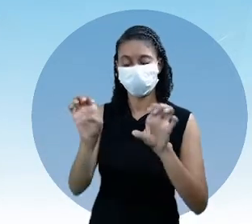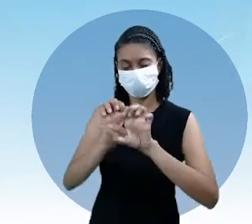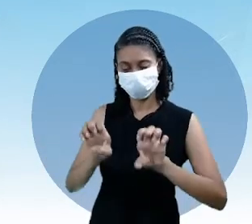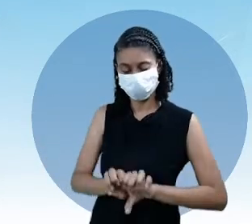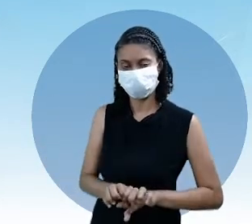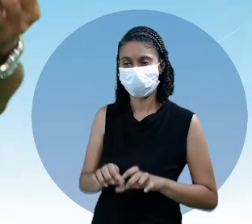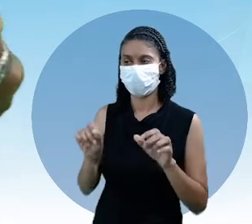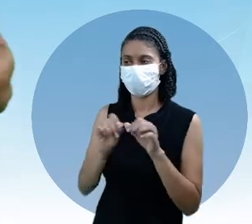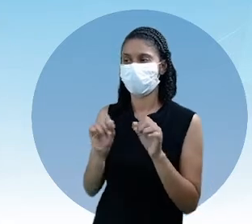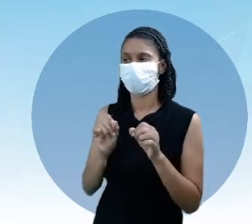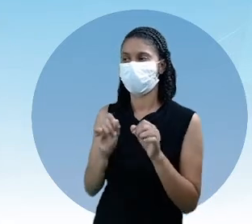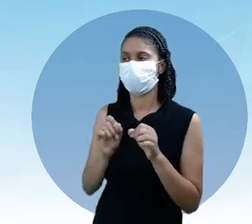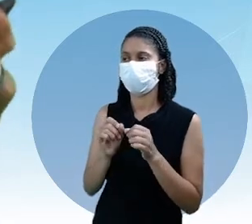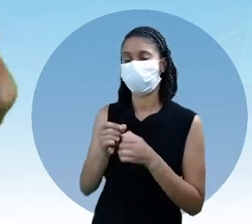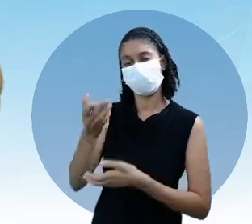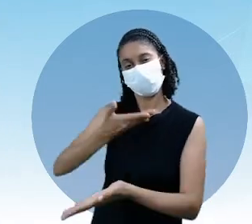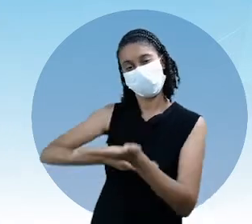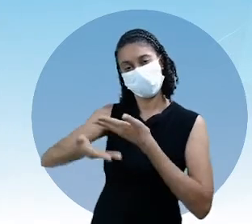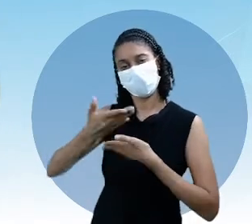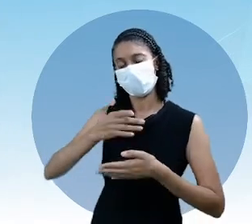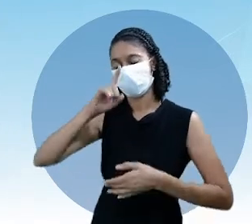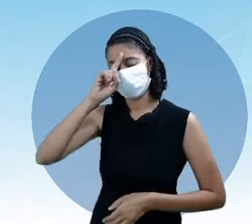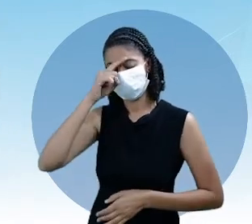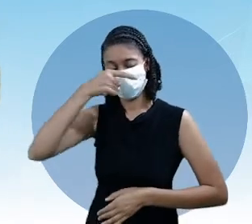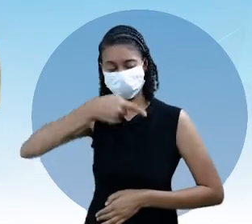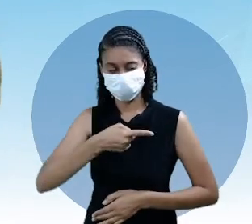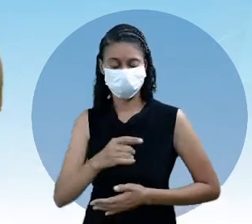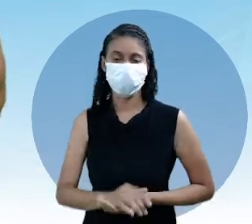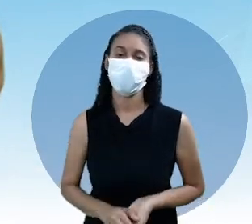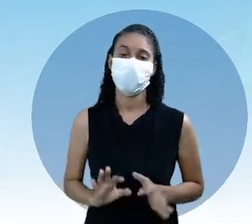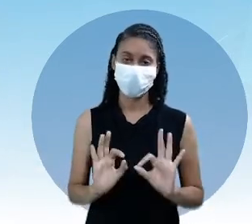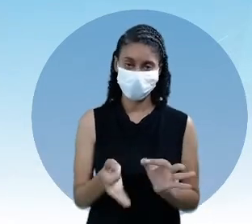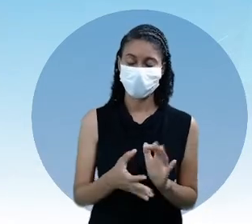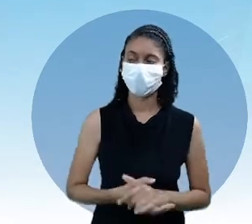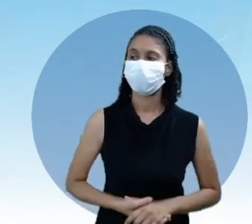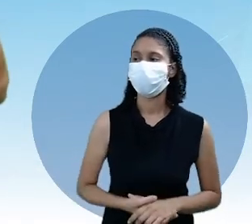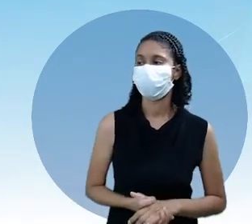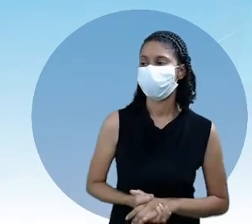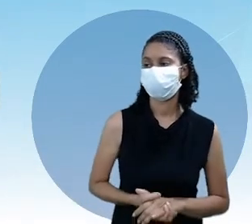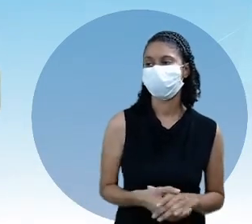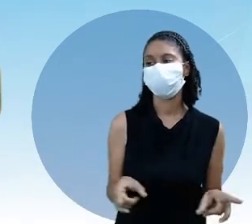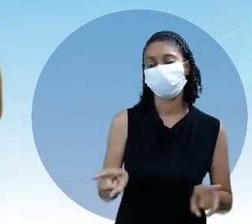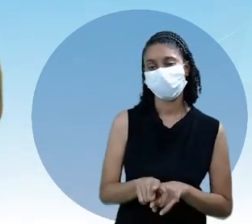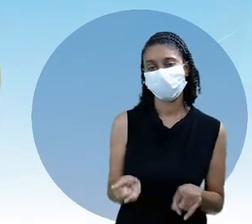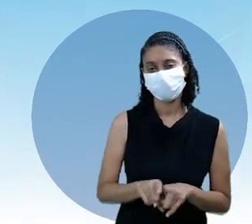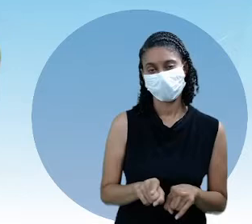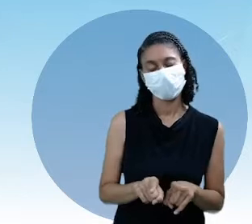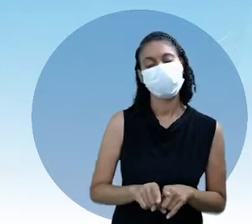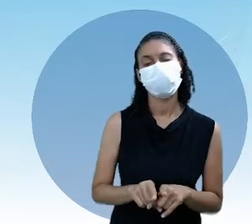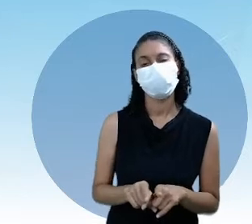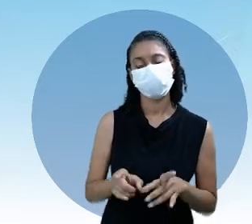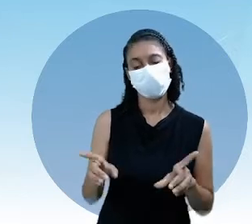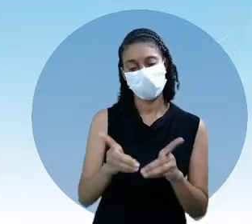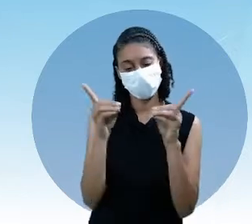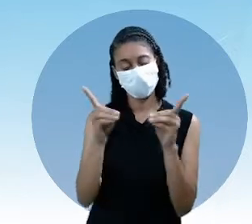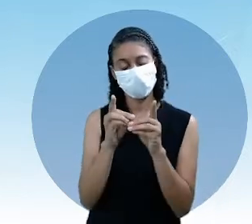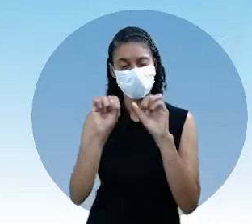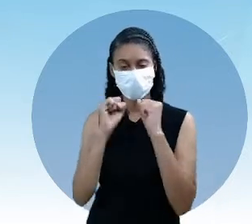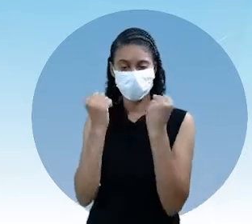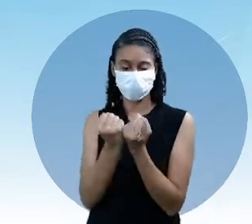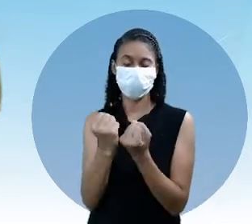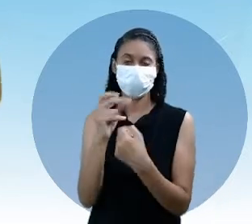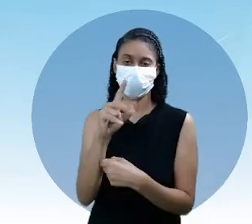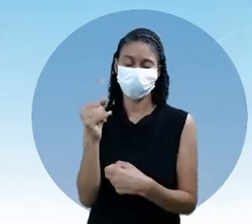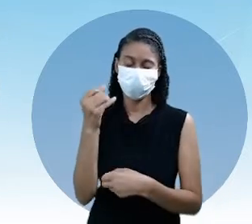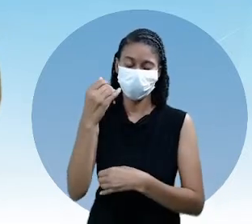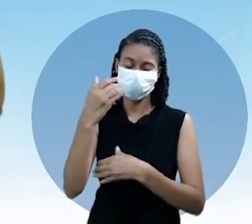que se constituíram as relações de dominação, certo? E também, né, a dinâmica social que vai se